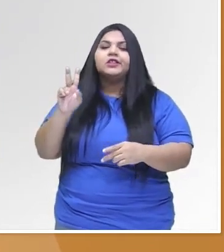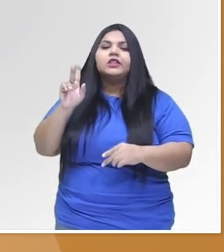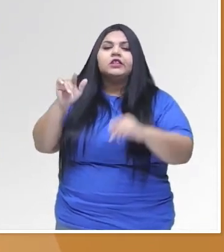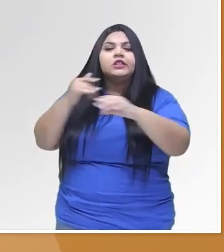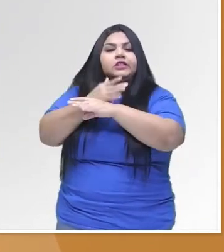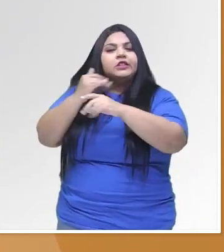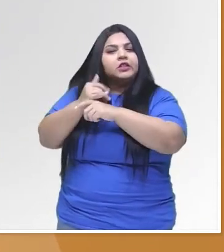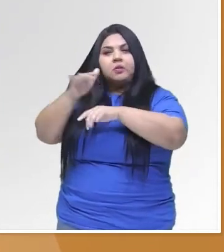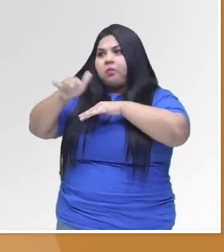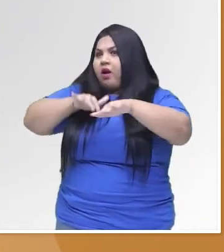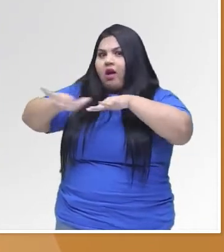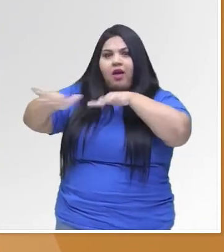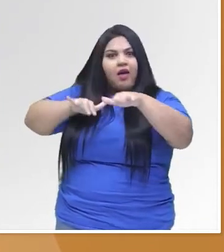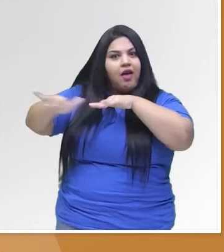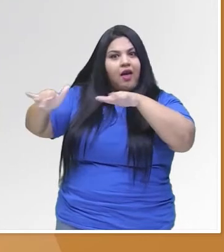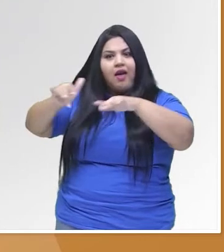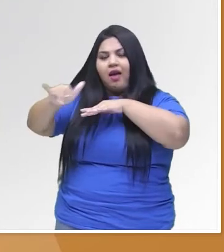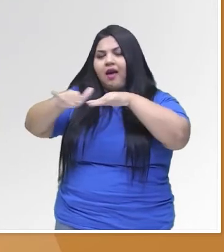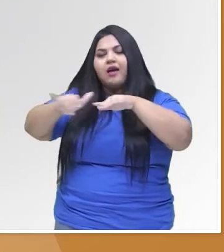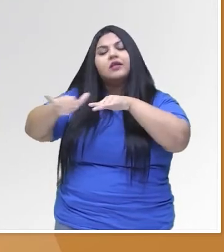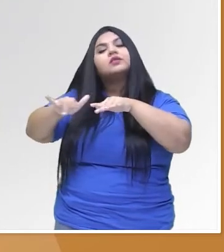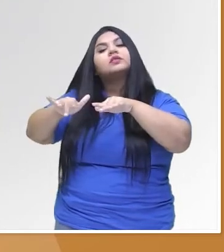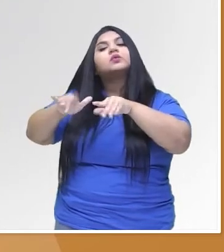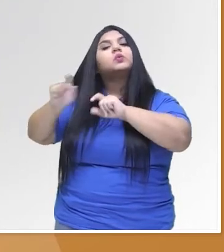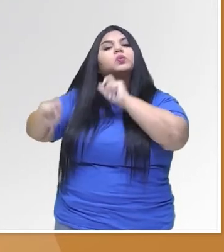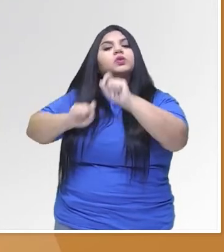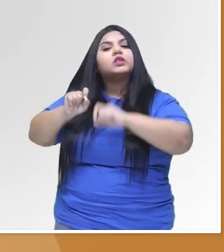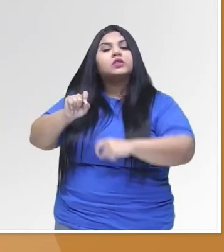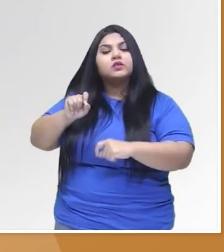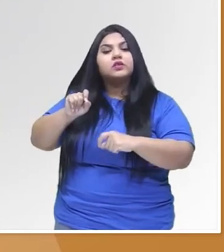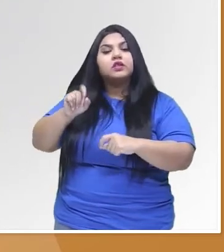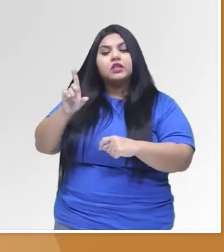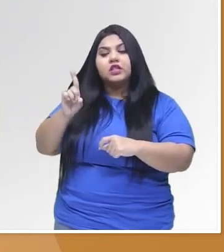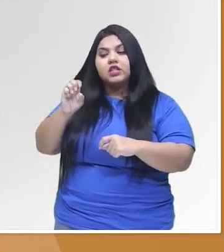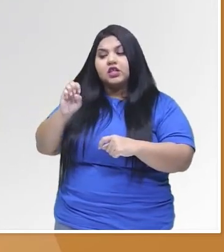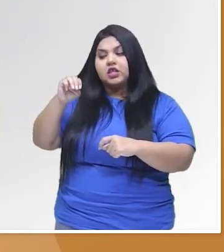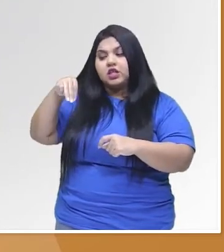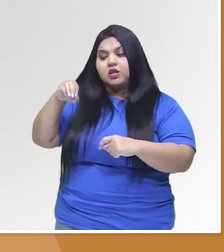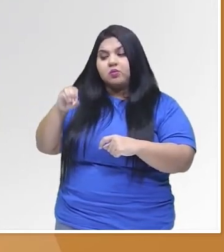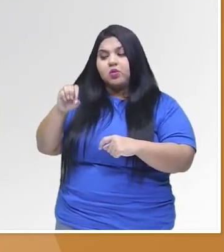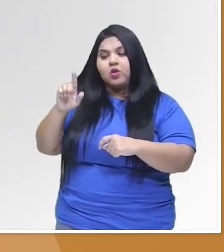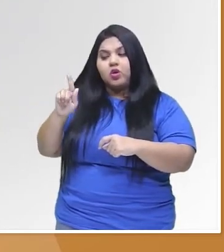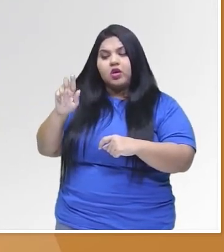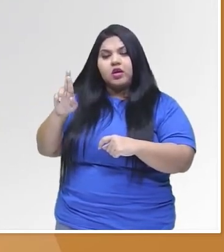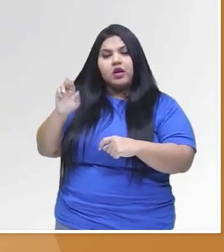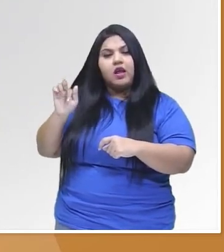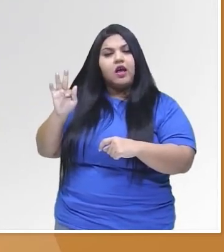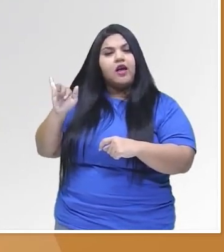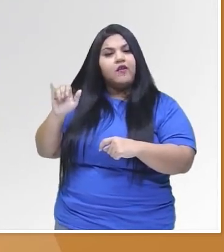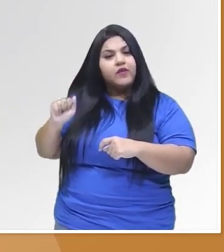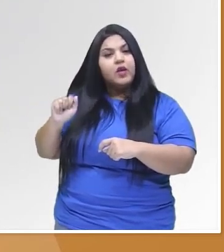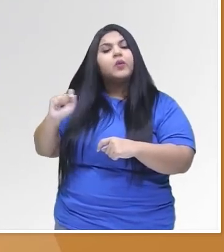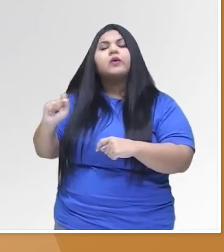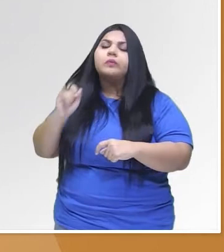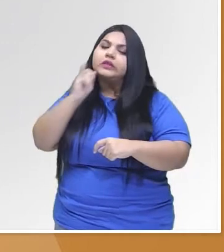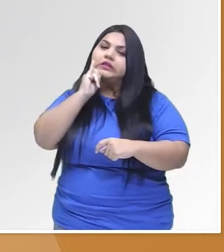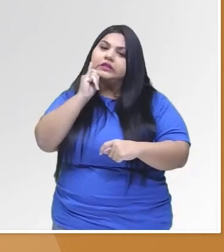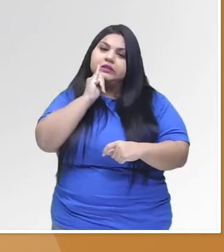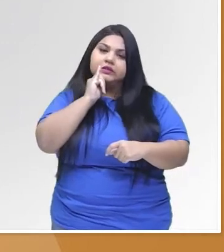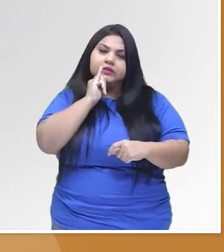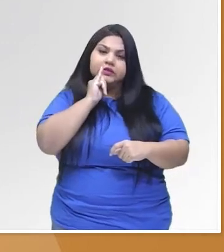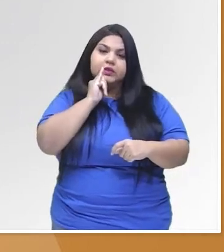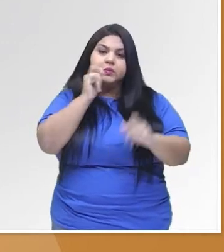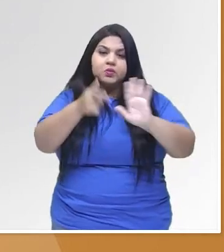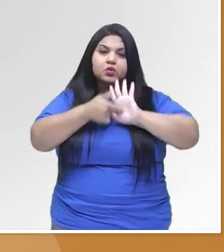movimentadas, concentração de... Densidade demográfica é o quê? Concentração de pessoas por metro quadrado, tá? Então, tem aqui um exemplo que eu trago